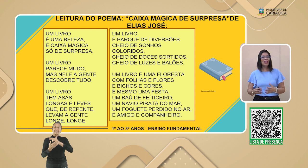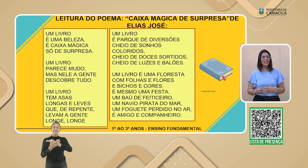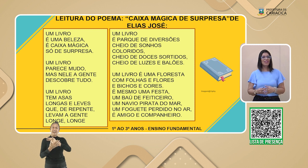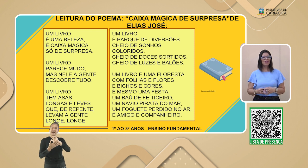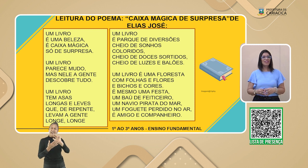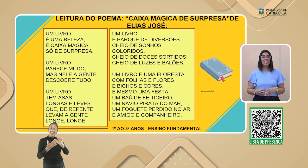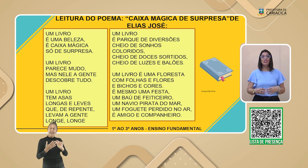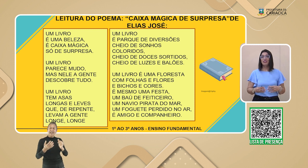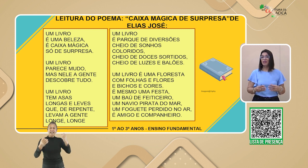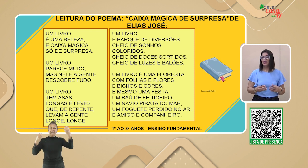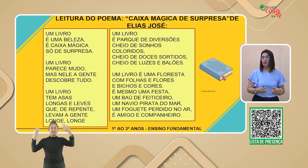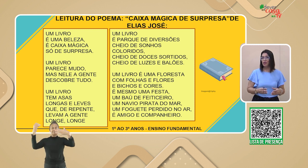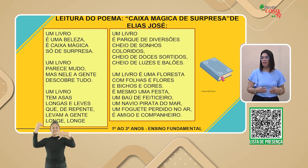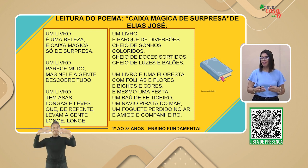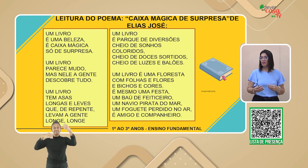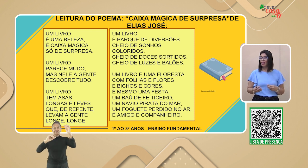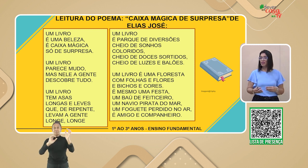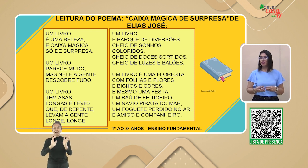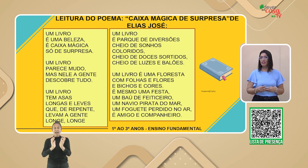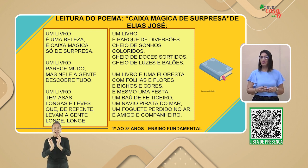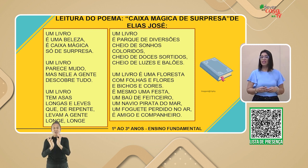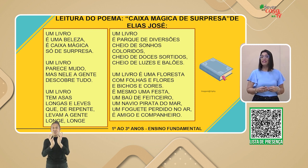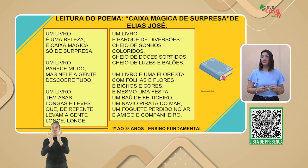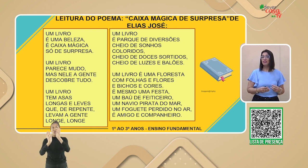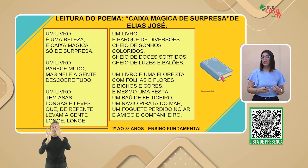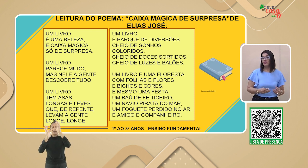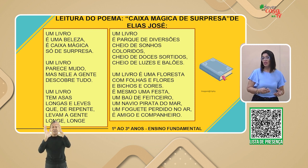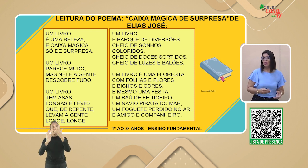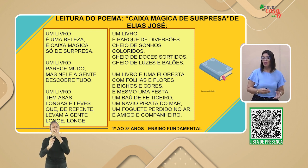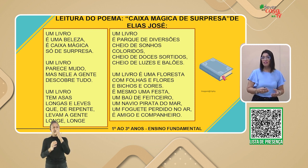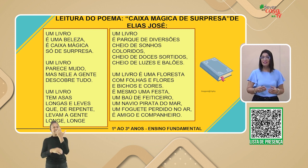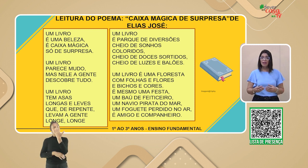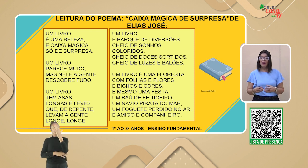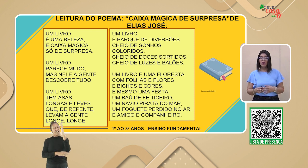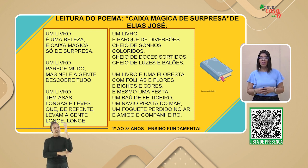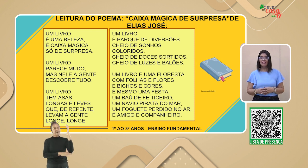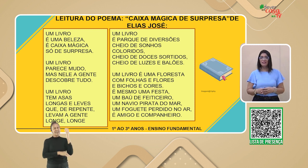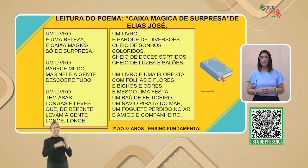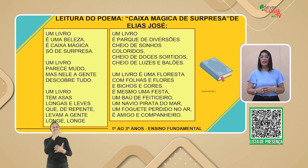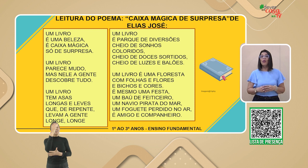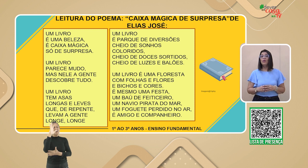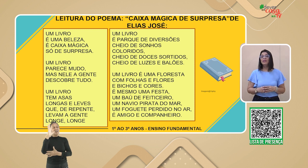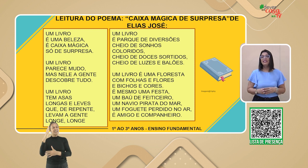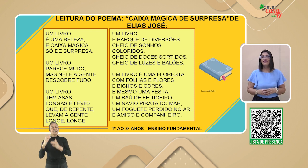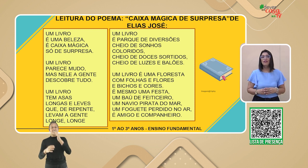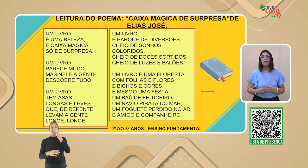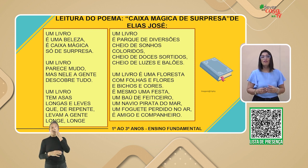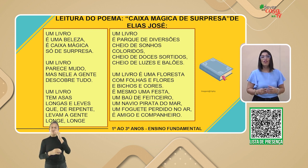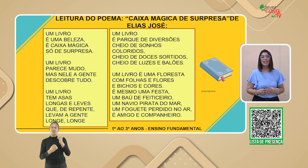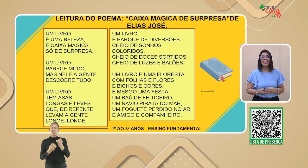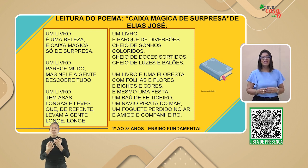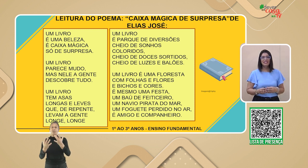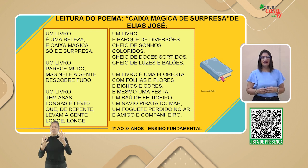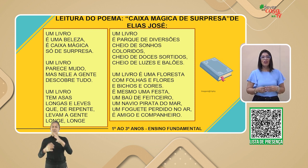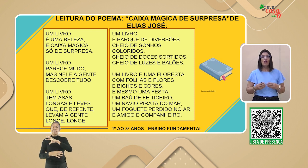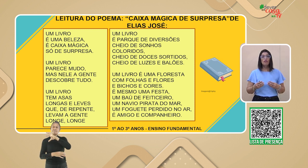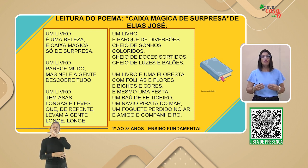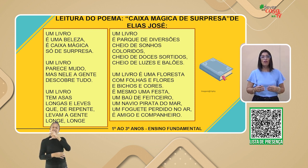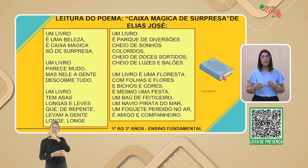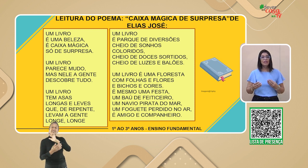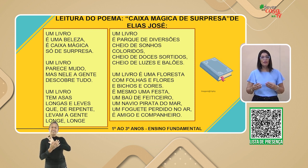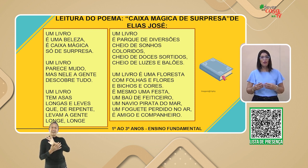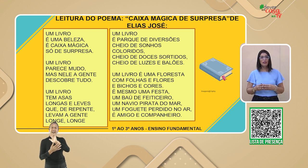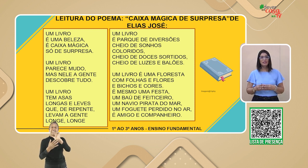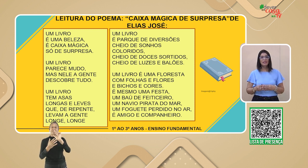sonhos coloridos Cheio de doces sortidos Cheio de luzes e balões Um livro é uma floresta